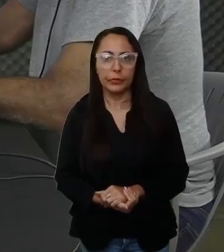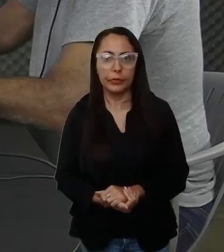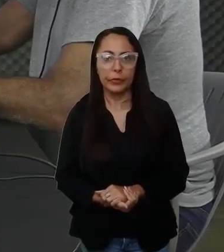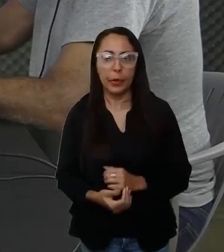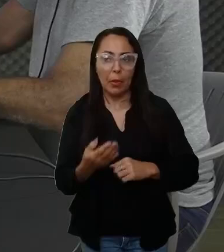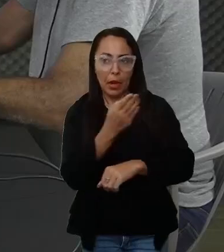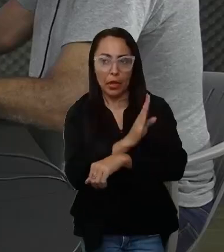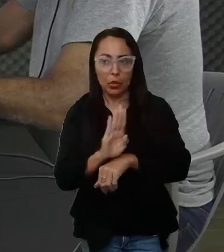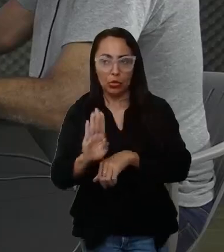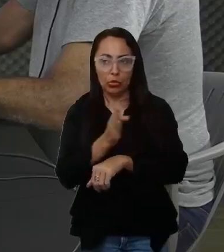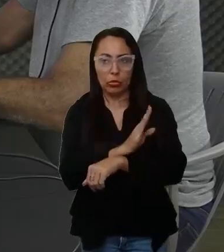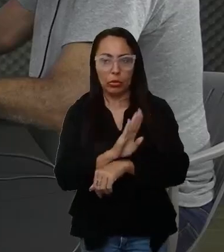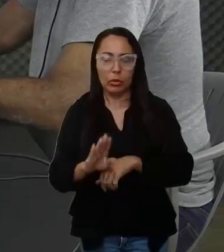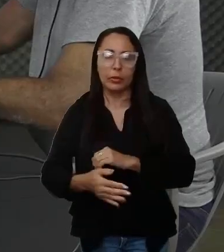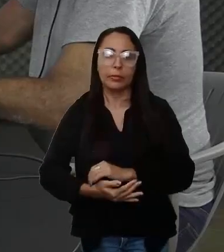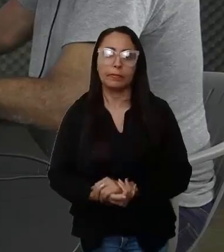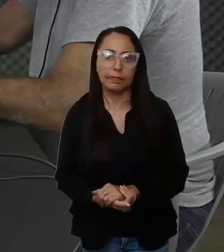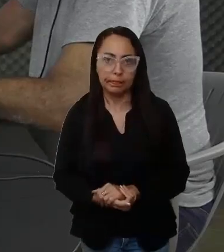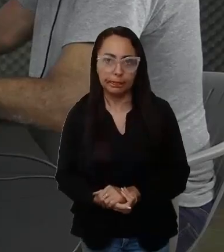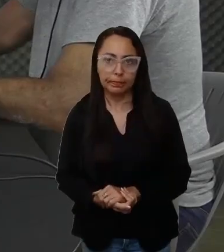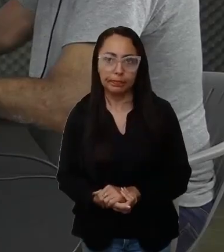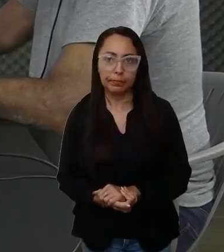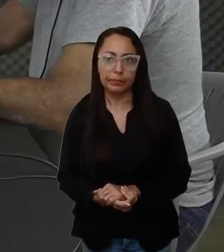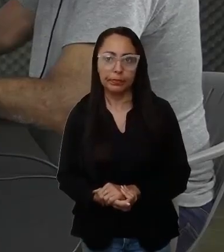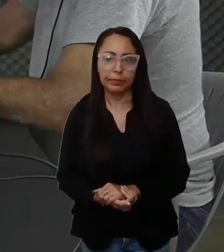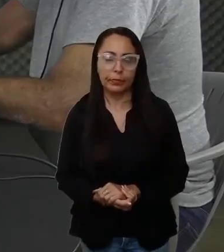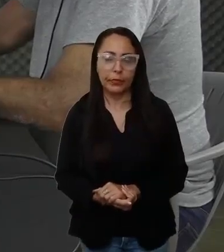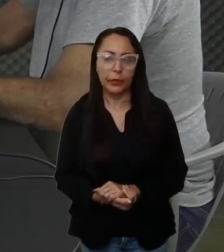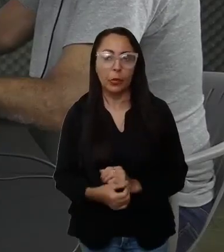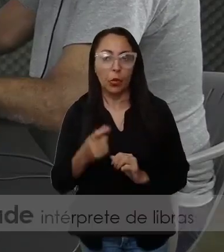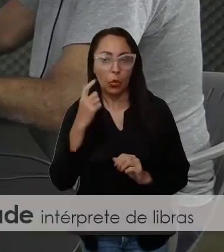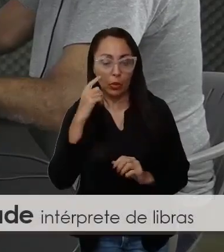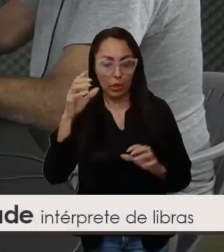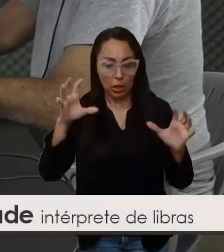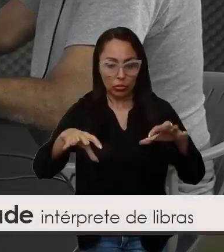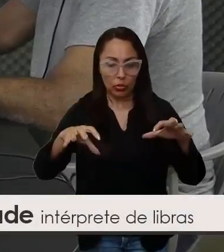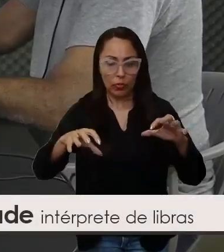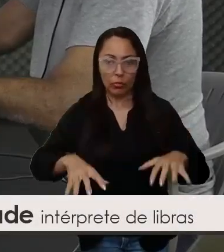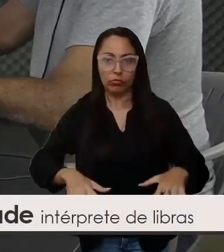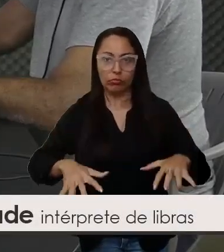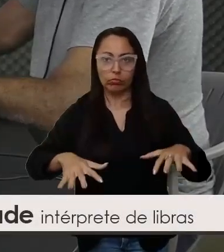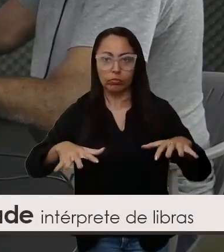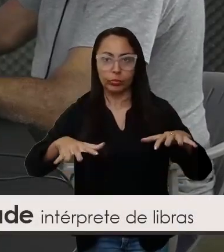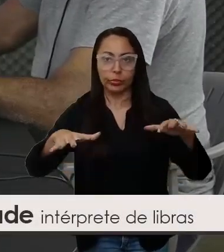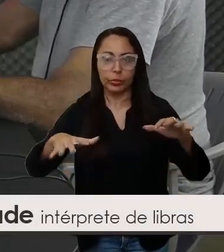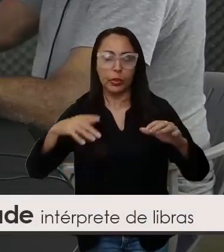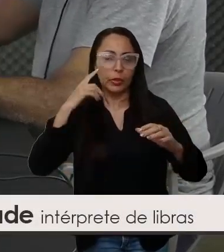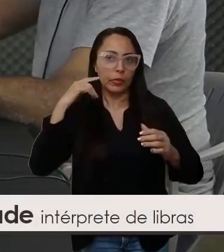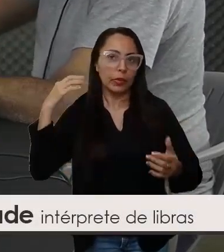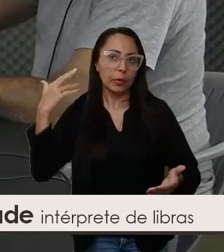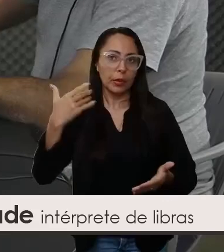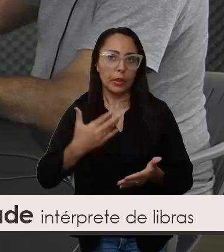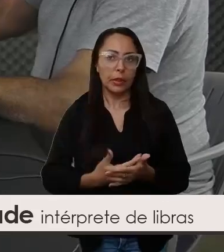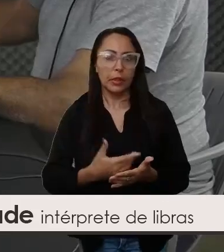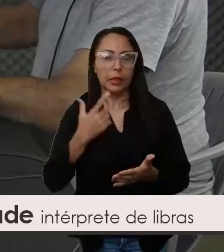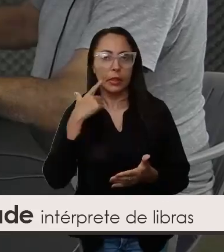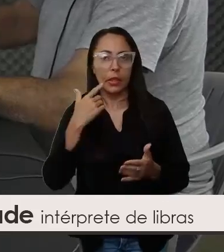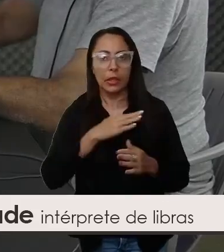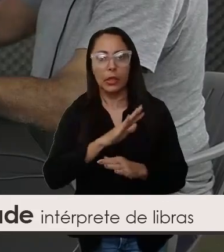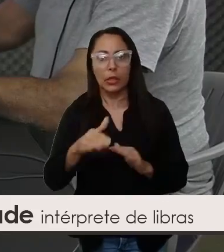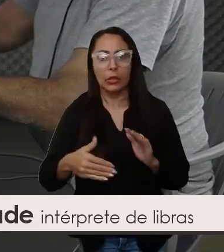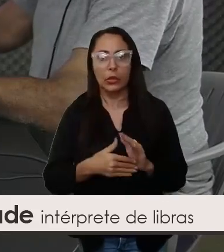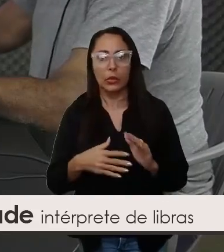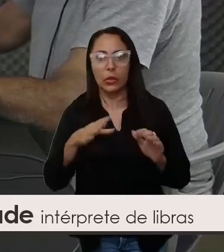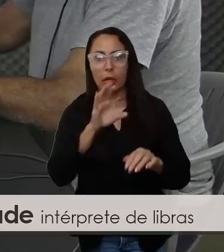Sucessões de eventos extremos por conta do volume de chuva. E que vai impactar em toda a região